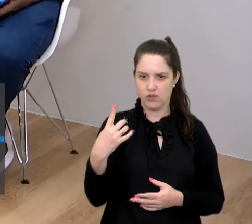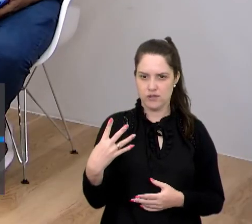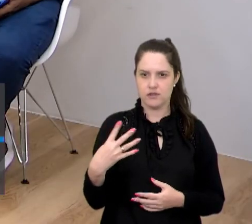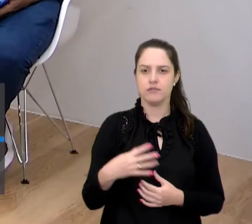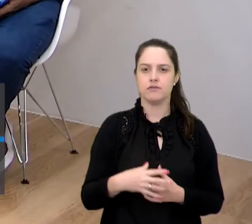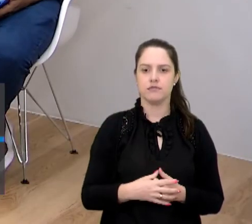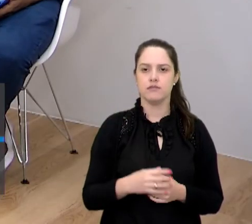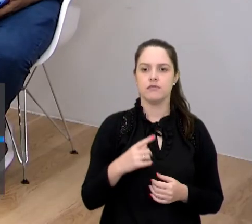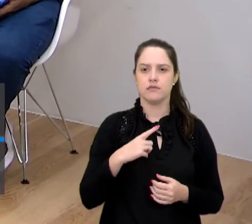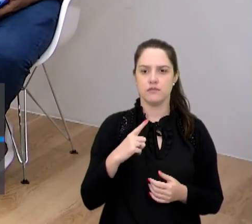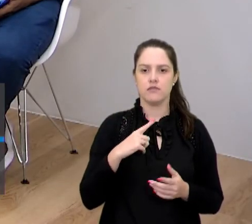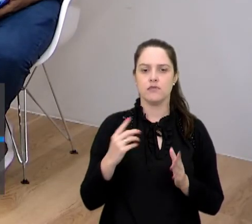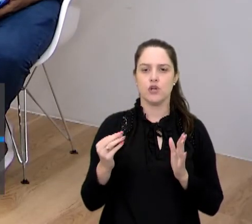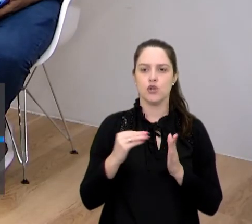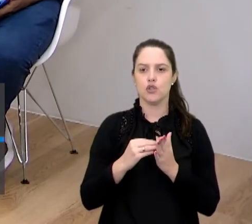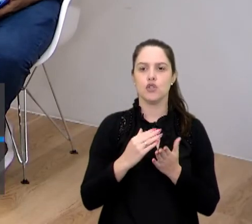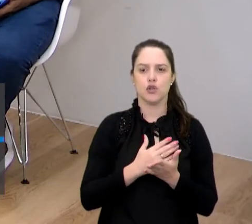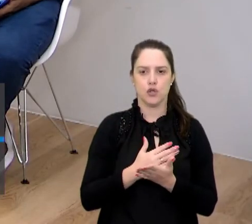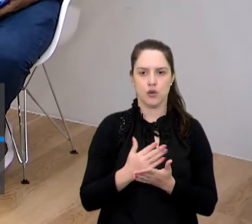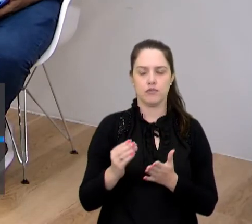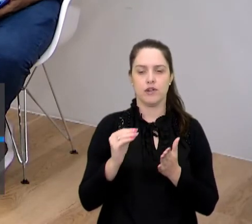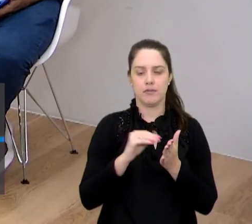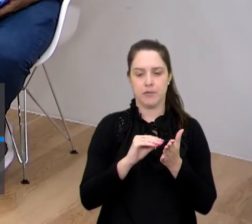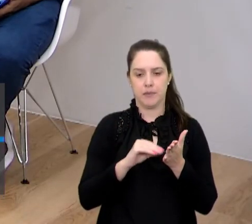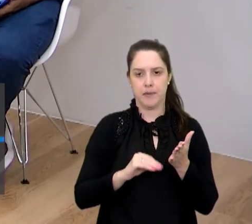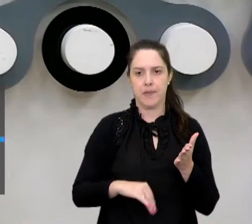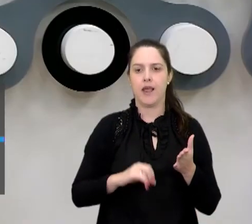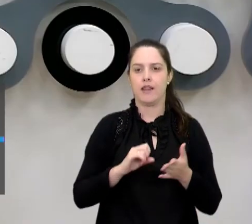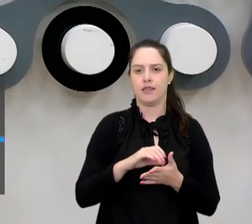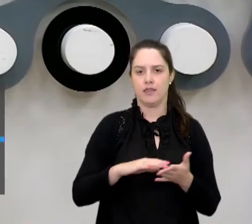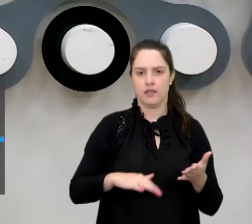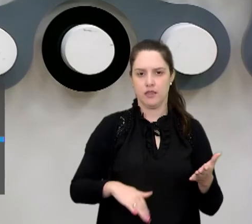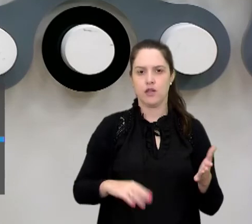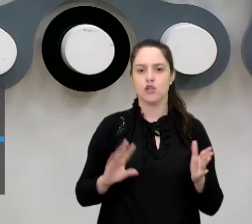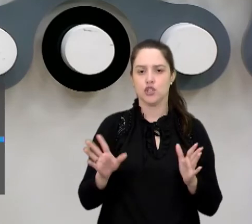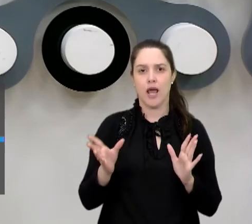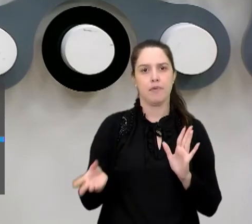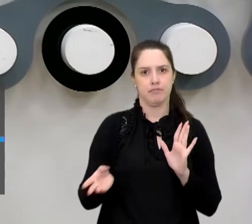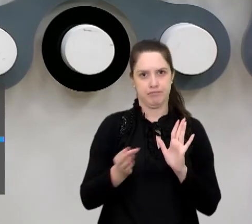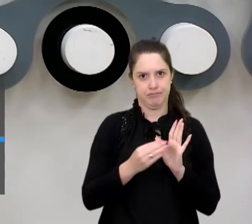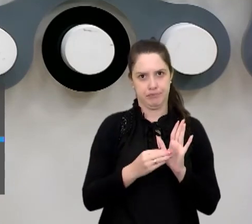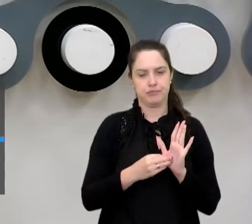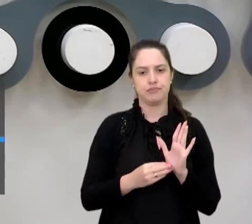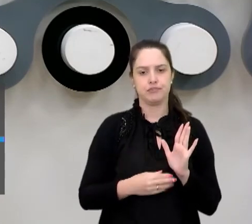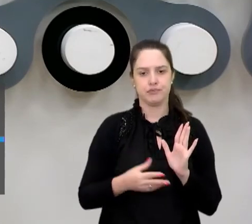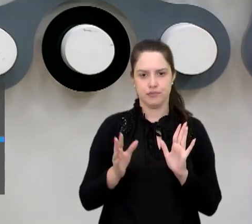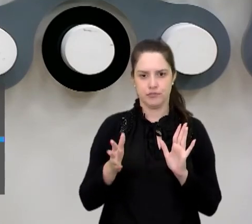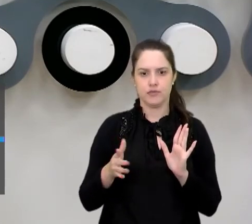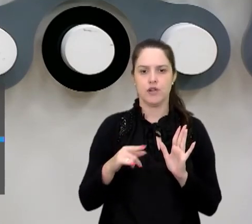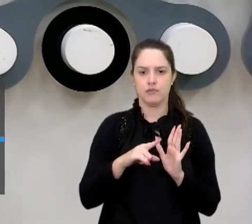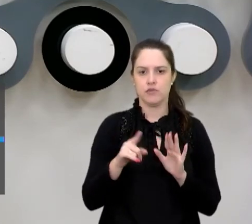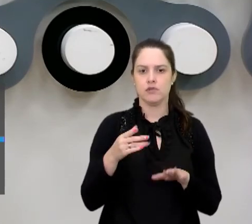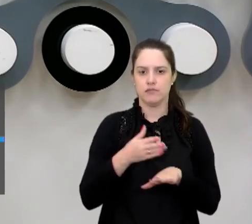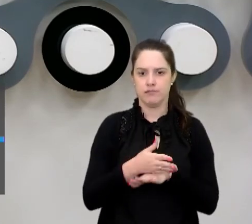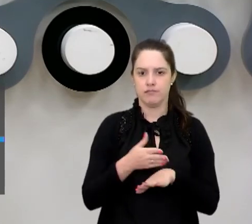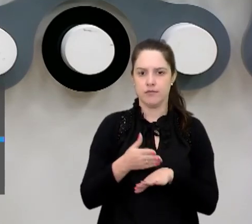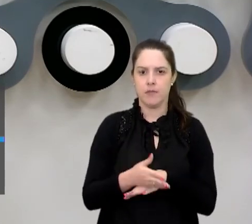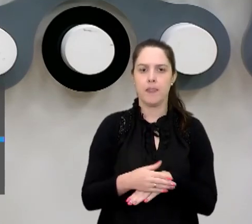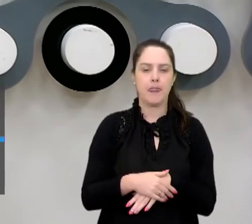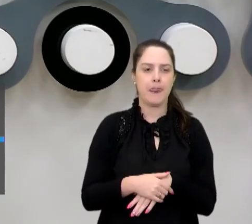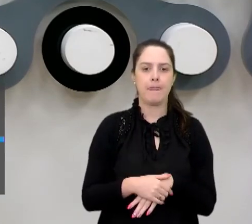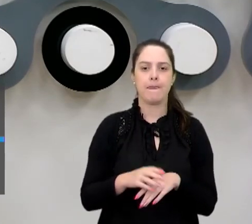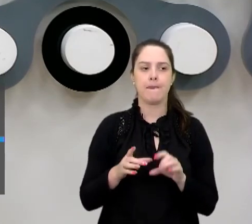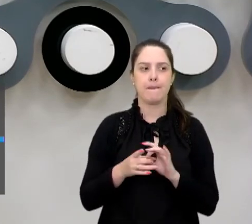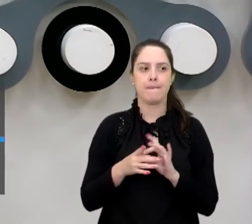então a gente não quis sobrecarregar com mais tarefas, mas tem as tarefas já colocadas, que vocês precisam acessar até o dia 14 para poder fechar o